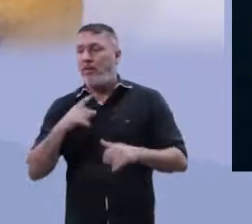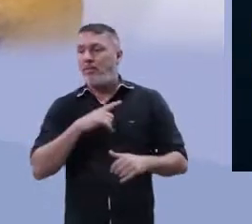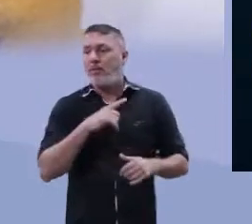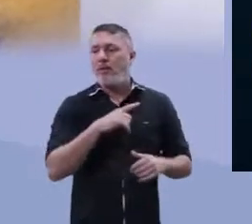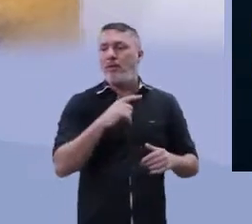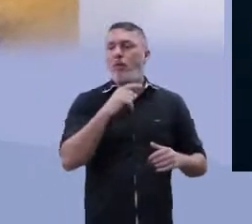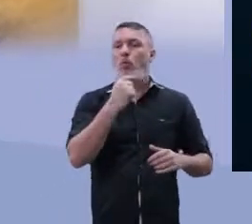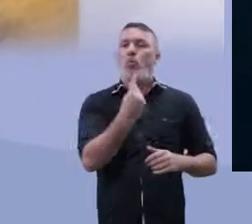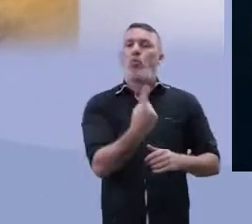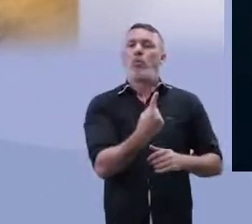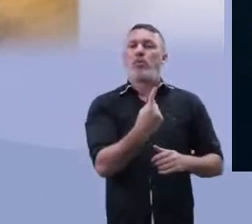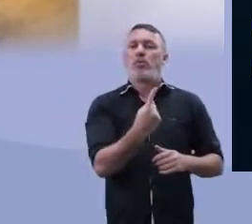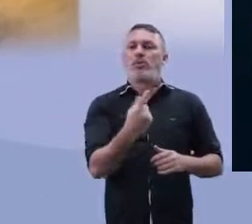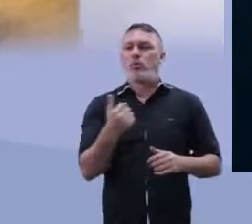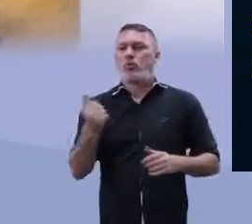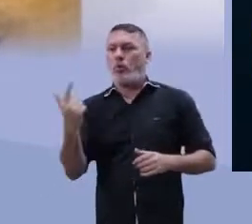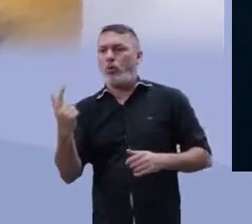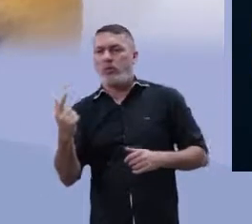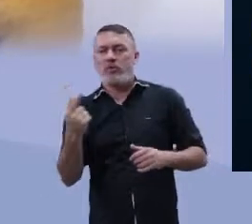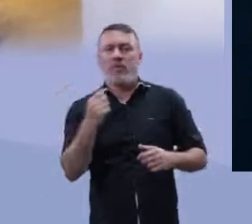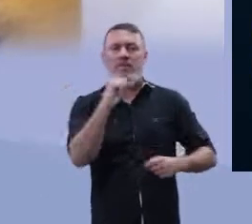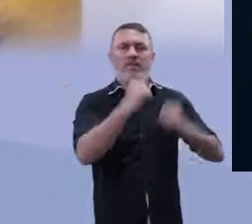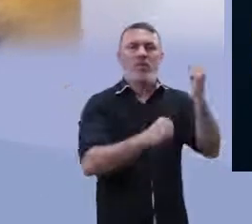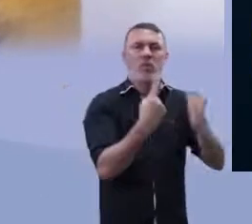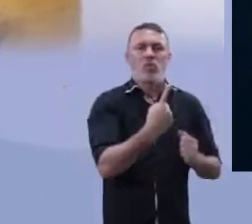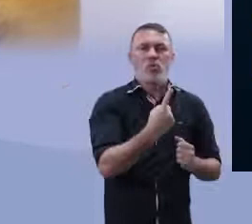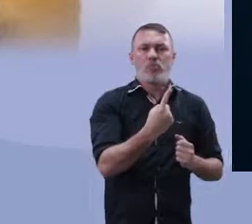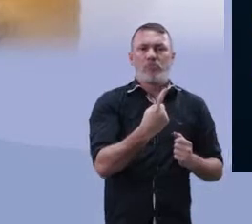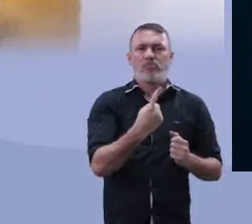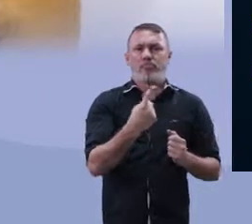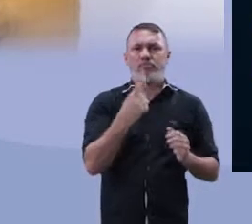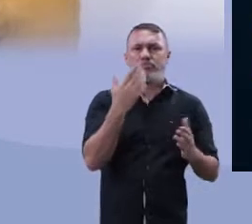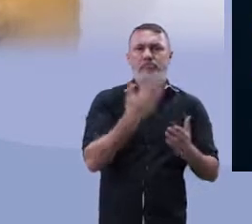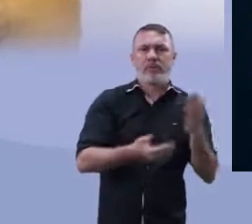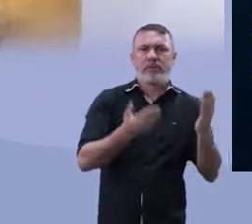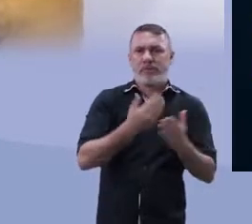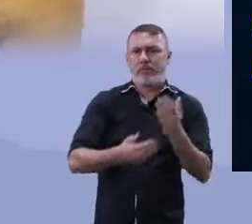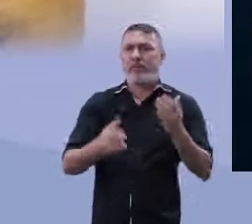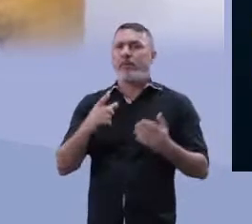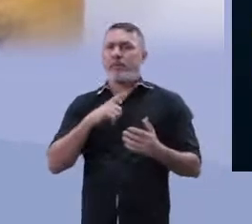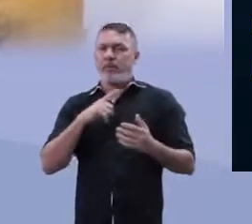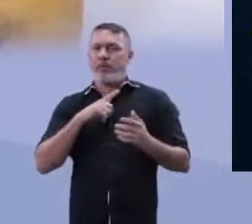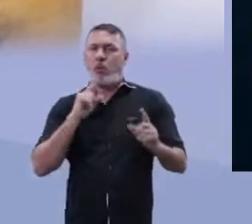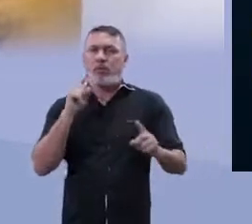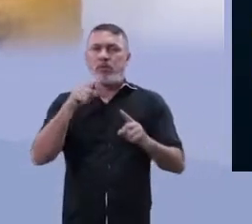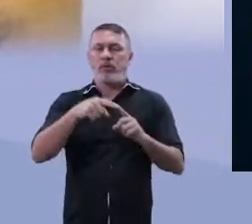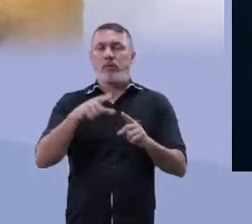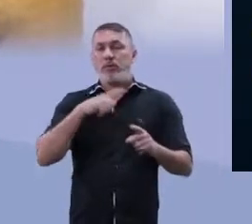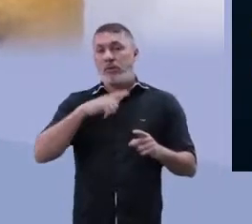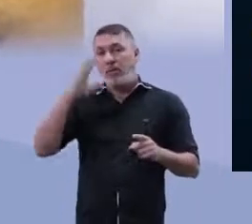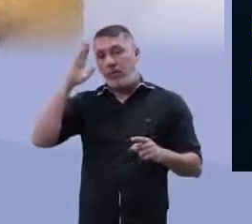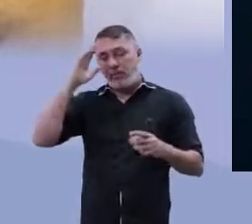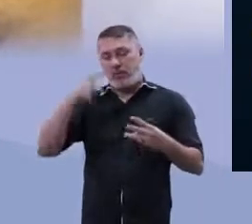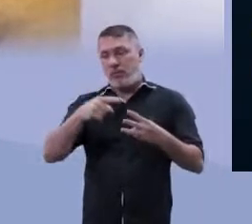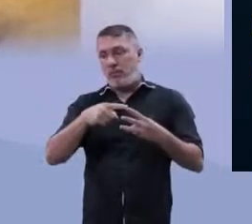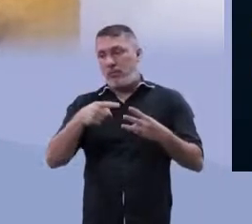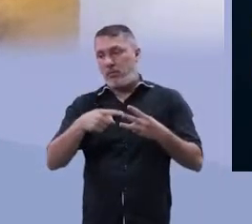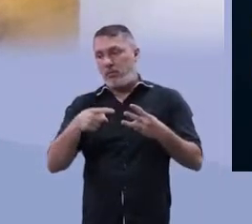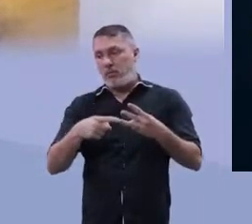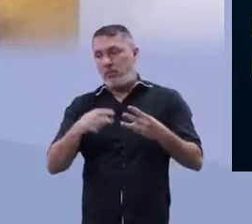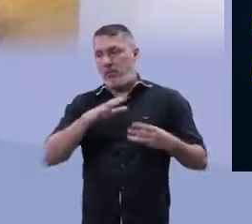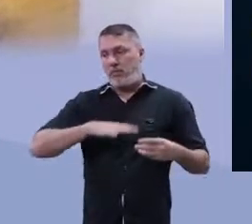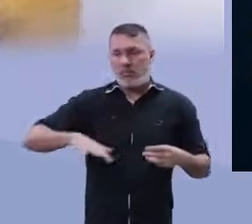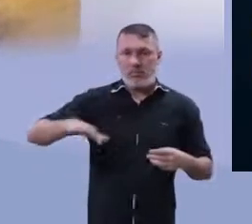soda. A indústria teve uma localização bem definida, quase desde o início. Os 3 centros principais eram, né, as margens